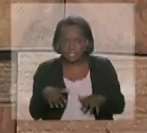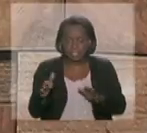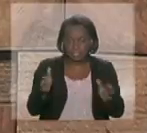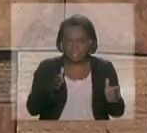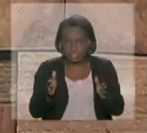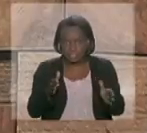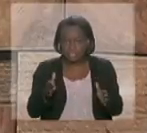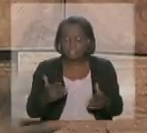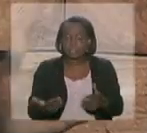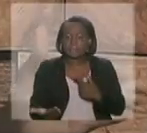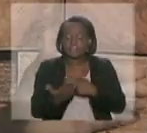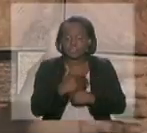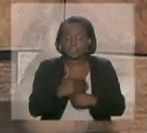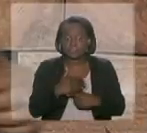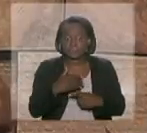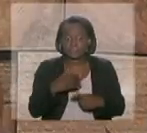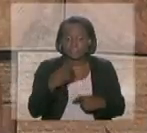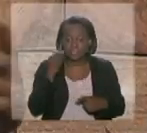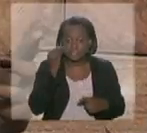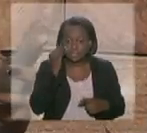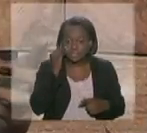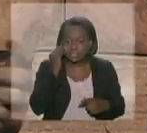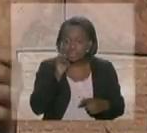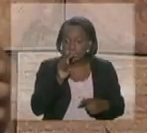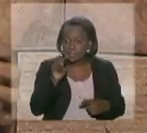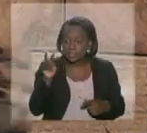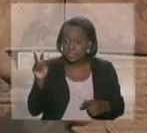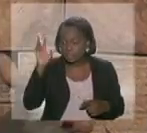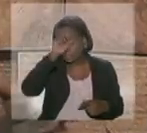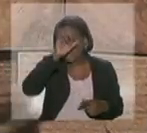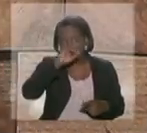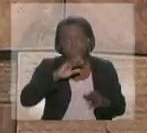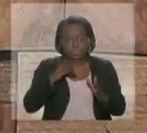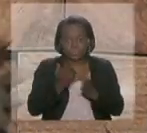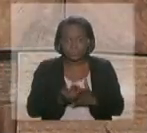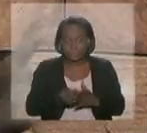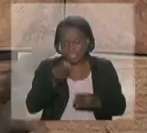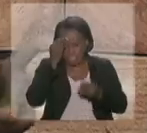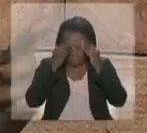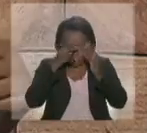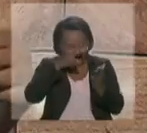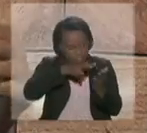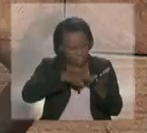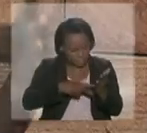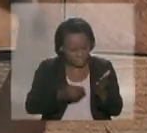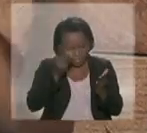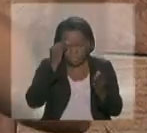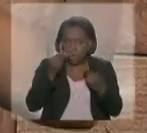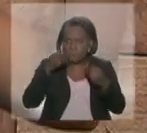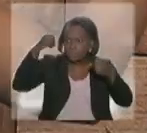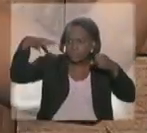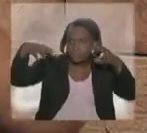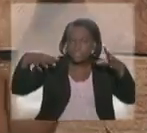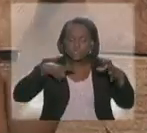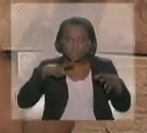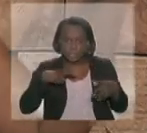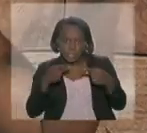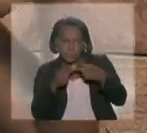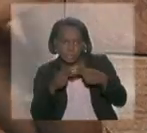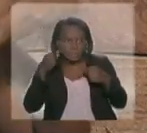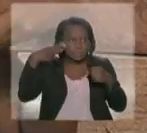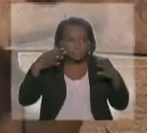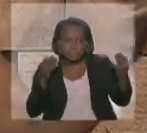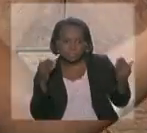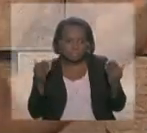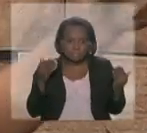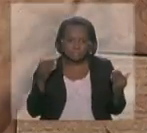realização que me que me proporcionou a vivenciar tudo entendeu tudo tudo decorar texto saber como é que ilumina se eu tô